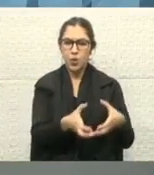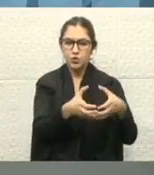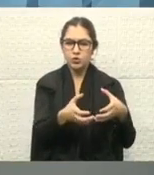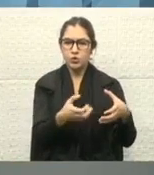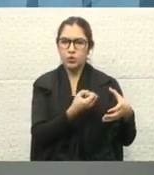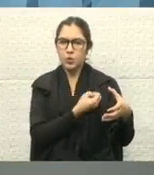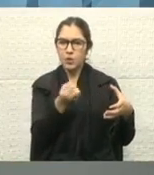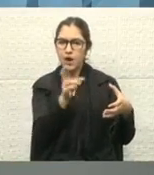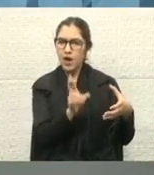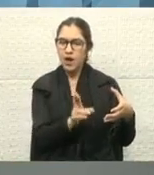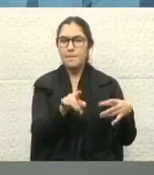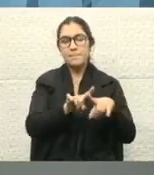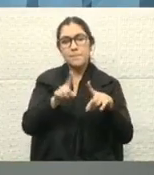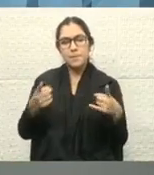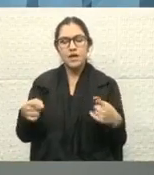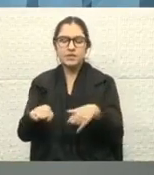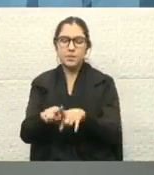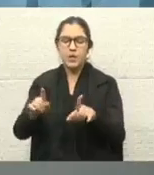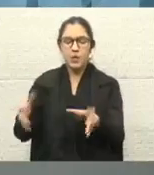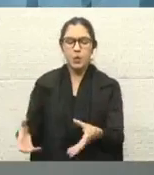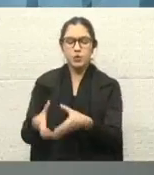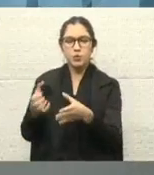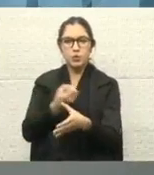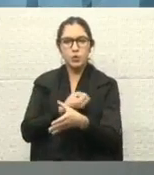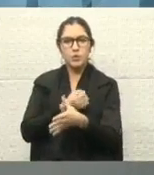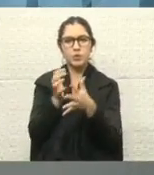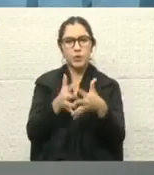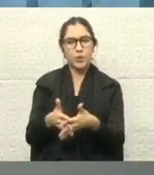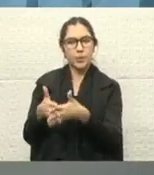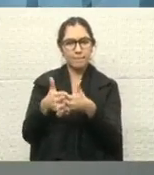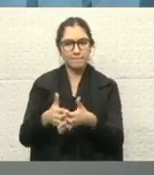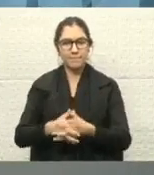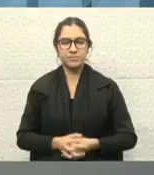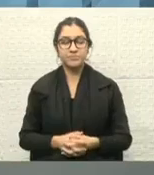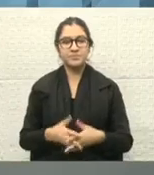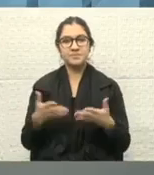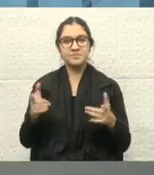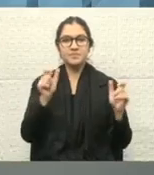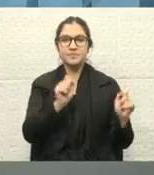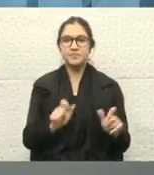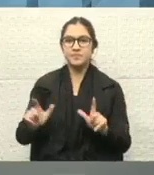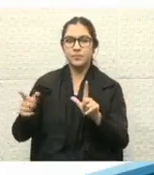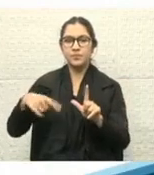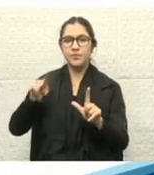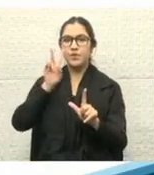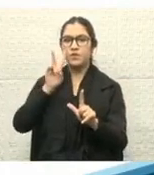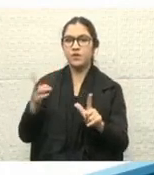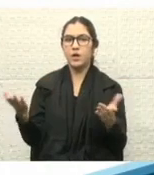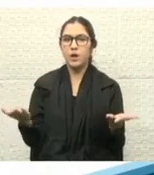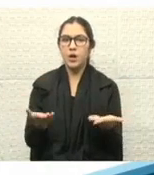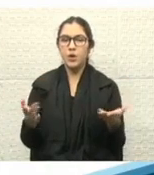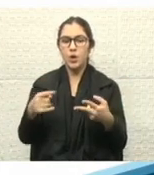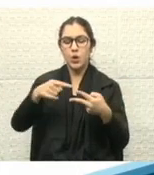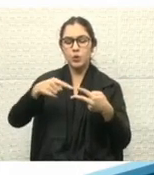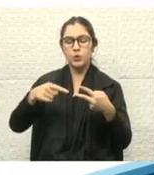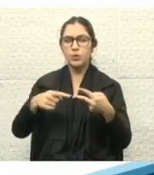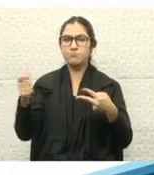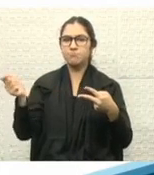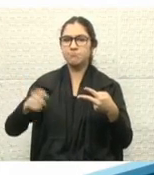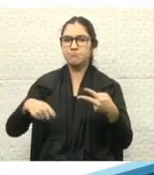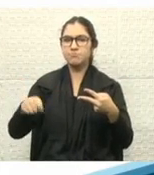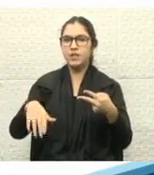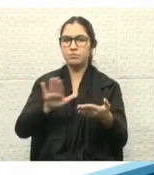de números reais, mas sim no conjunto de números complexos. Então, no quadro, nós vamos verificar agora duas